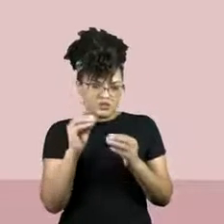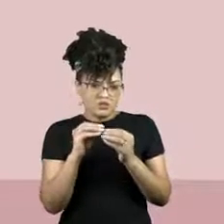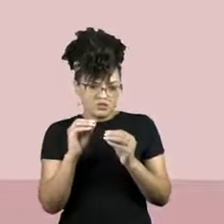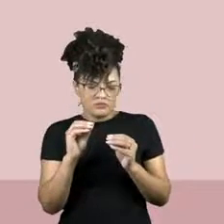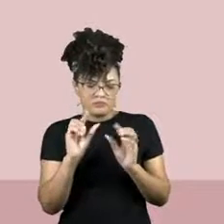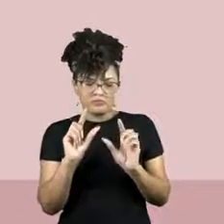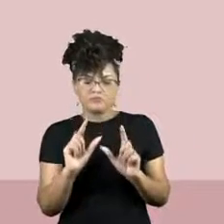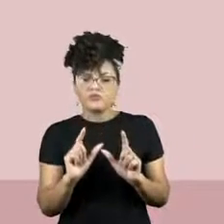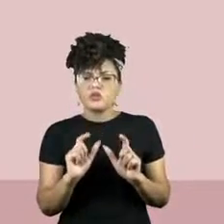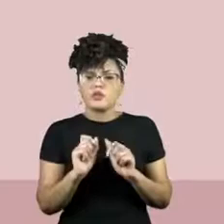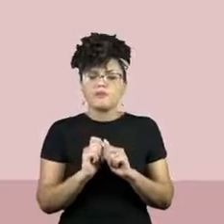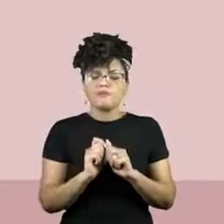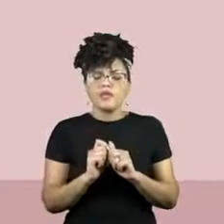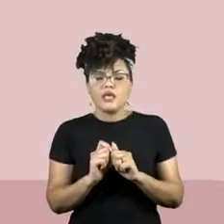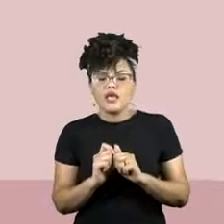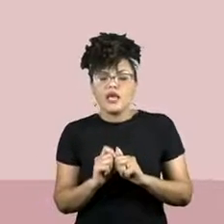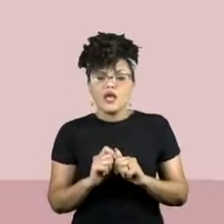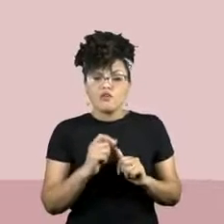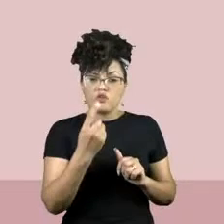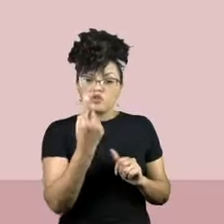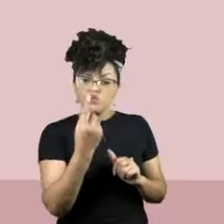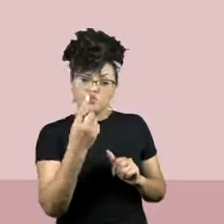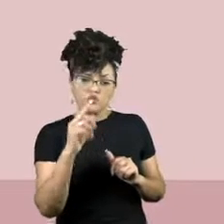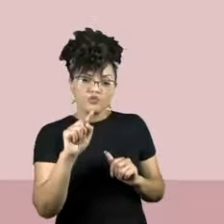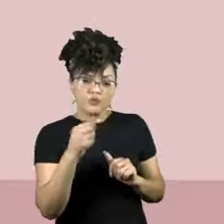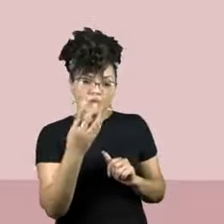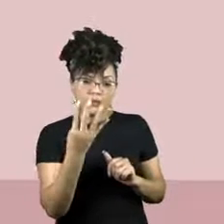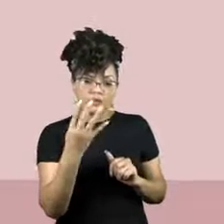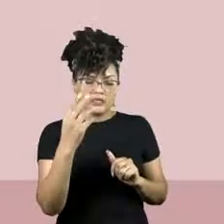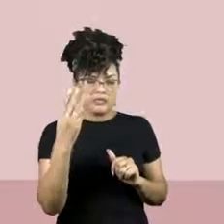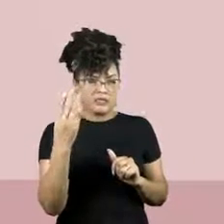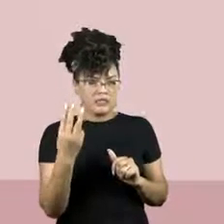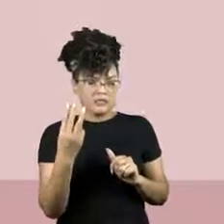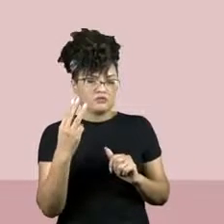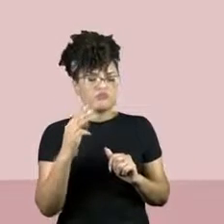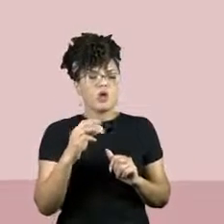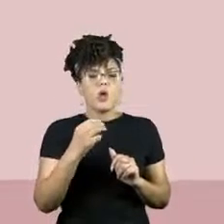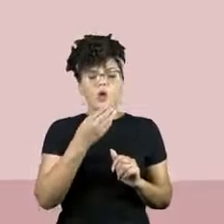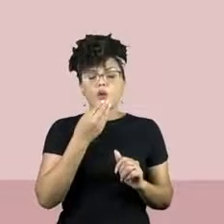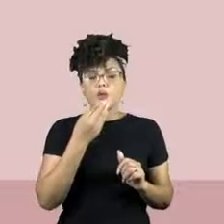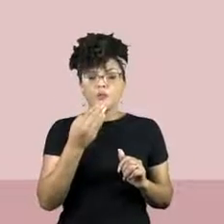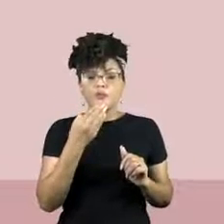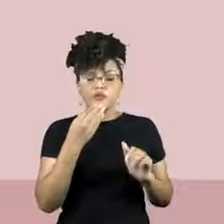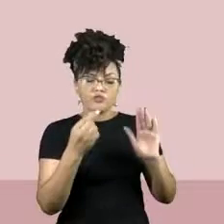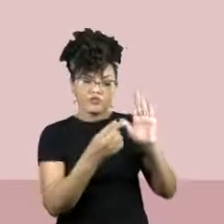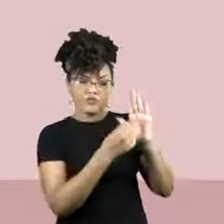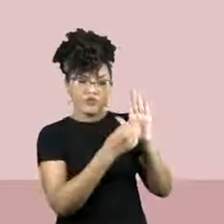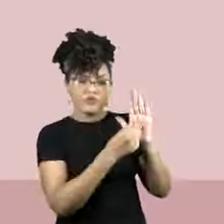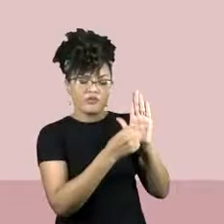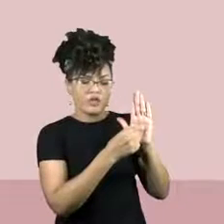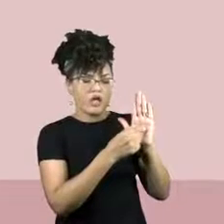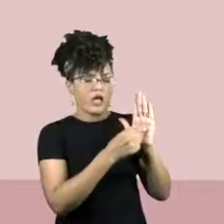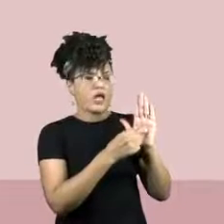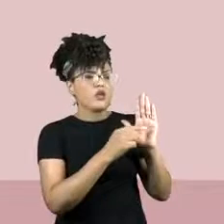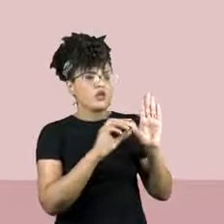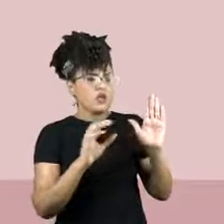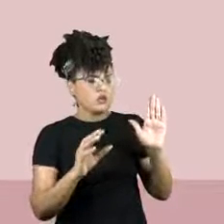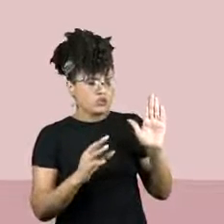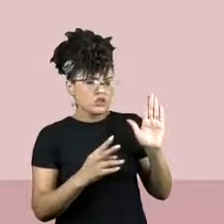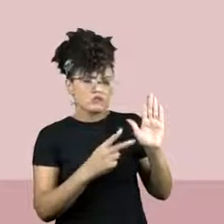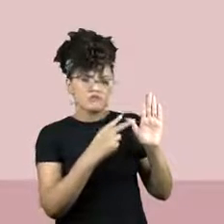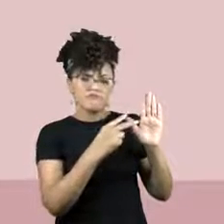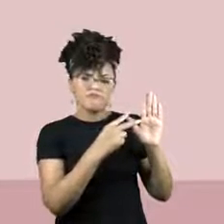de 1,43 e eu pedi para o software otimizar. E ele me voltou com valor de 1,41. Parece